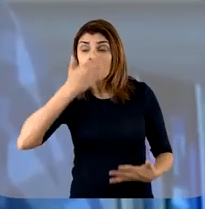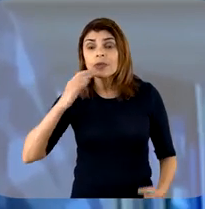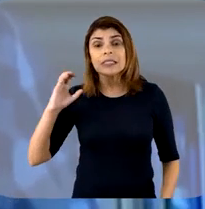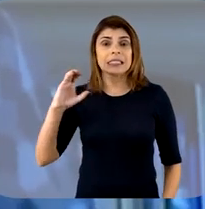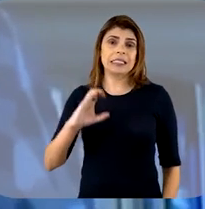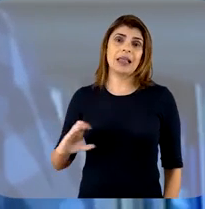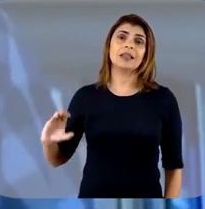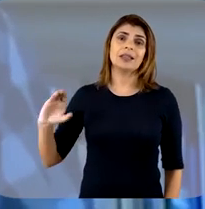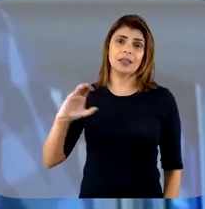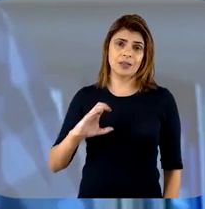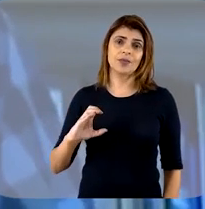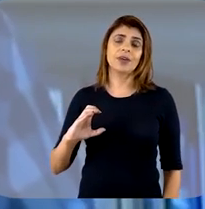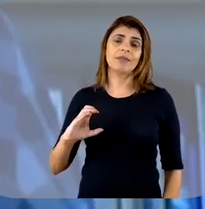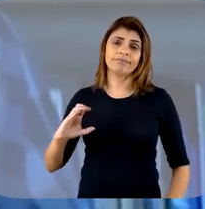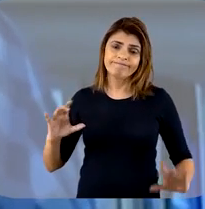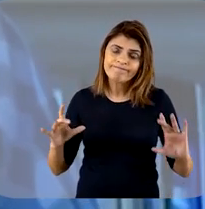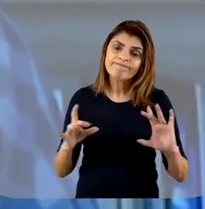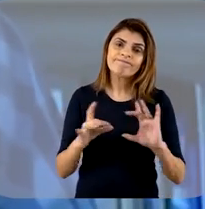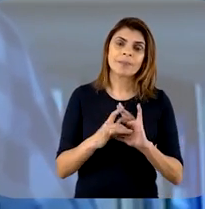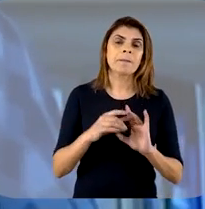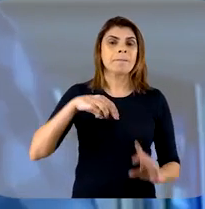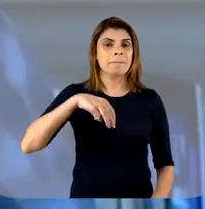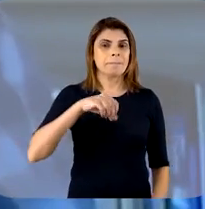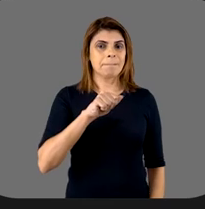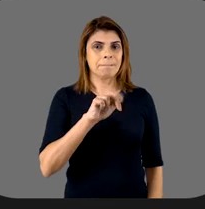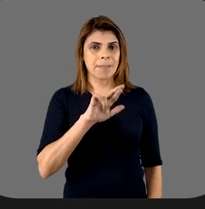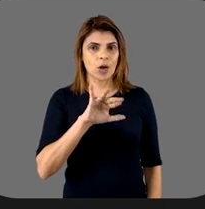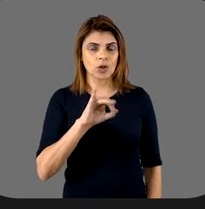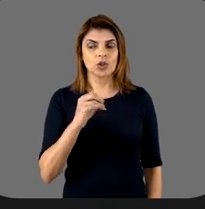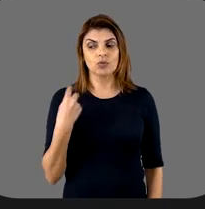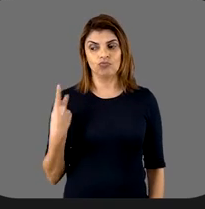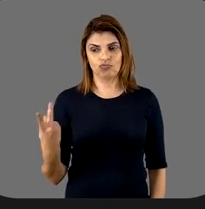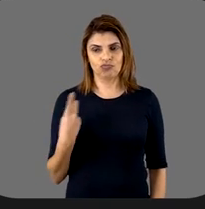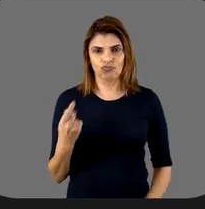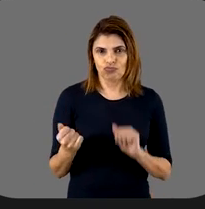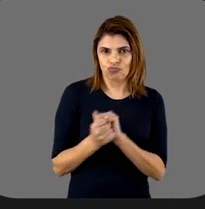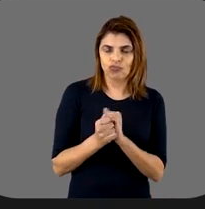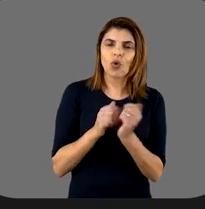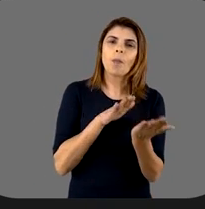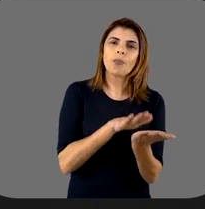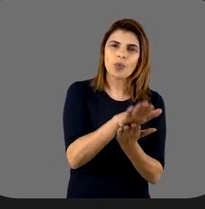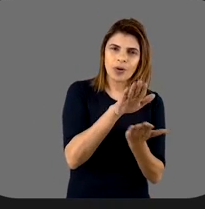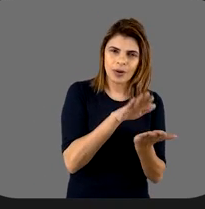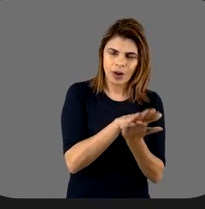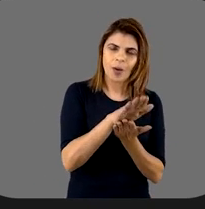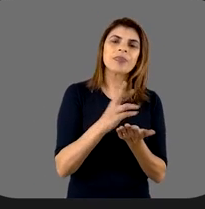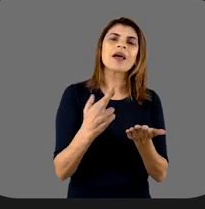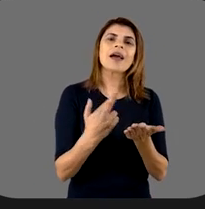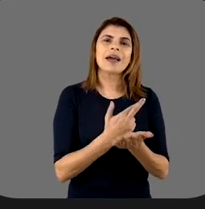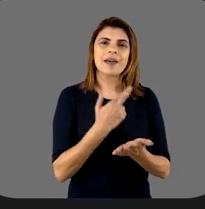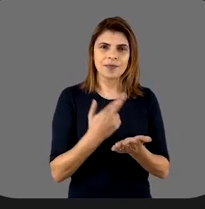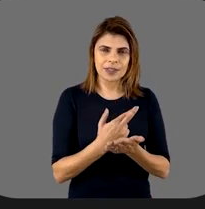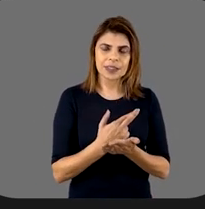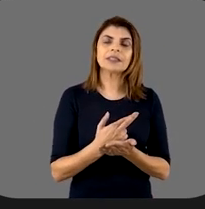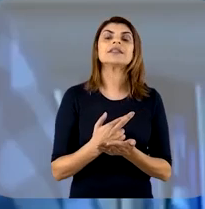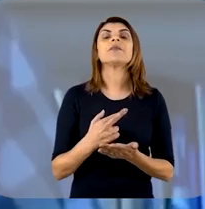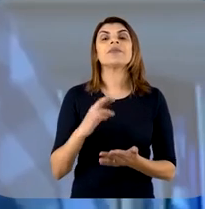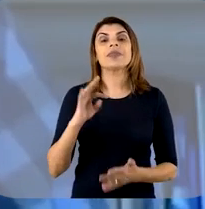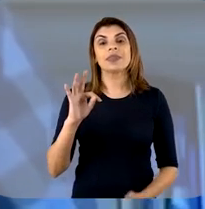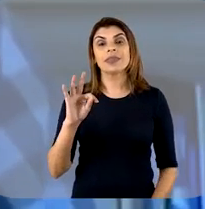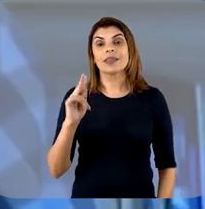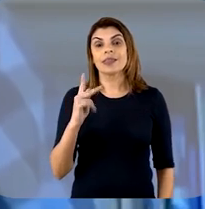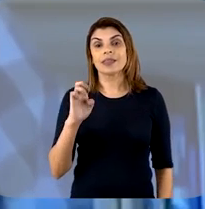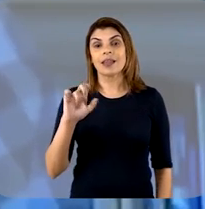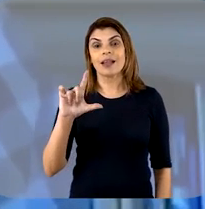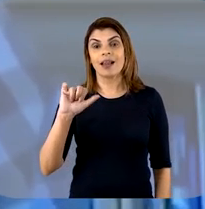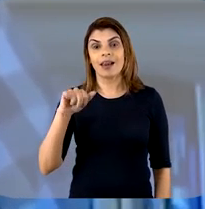de uma forma mais adequada. Eu e o Maurício publicamos nessa semana, numa revista internacional, a revista Lancet, justamente uma